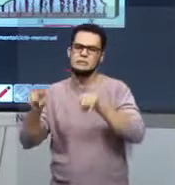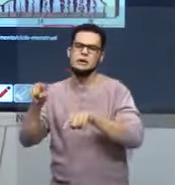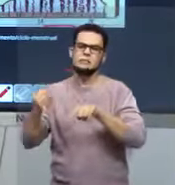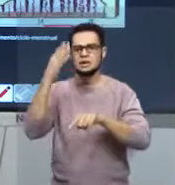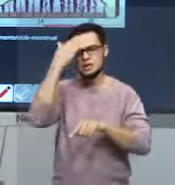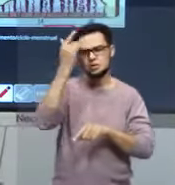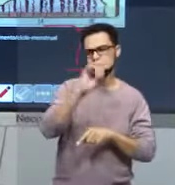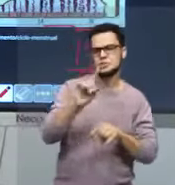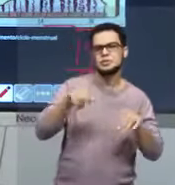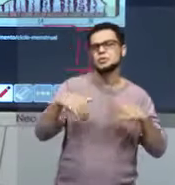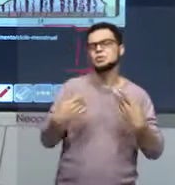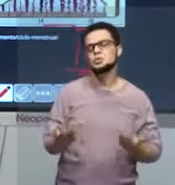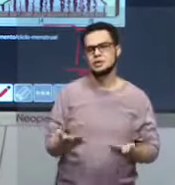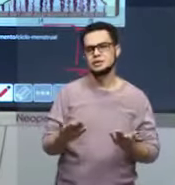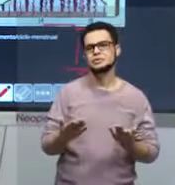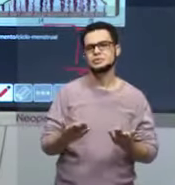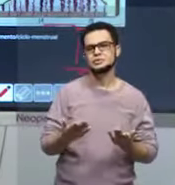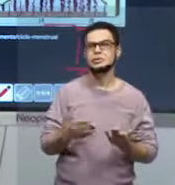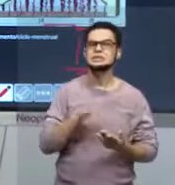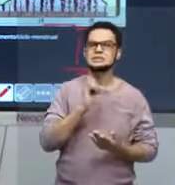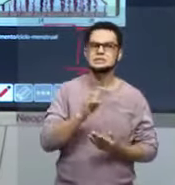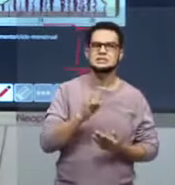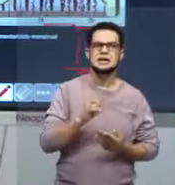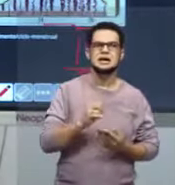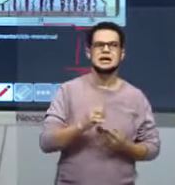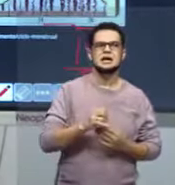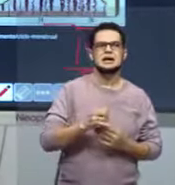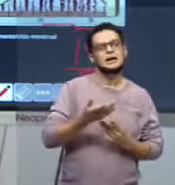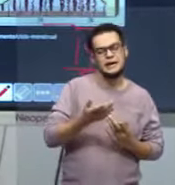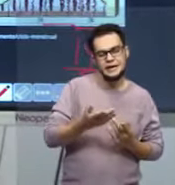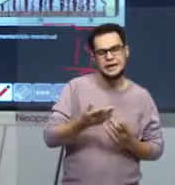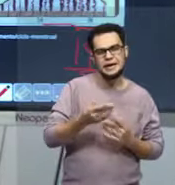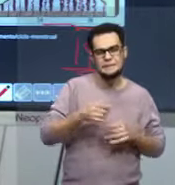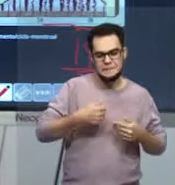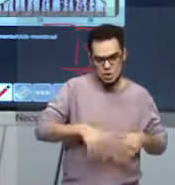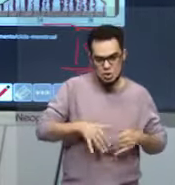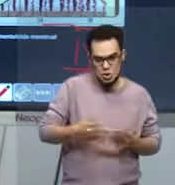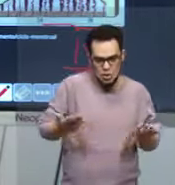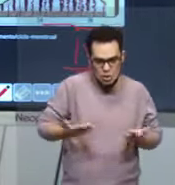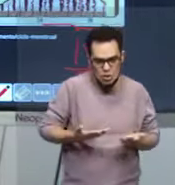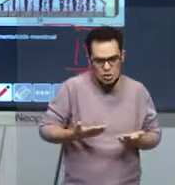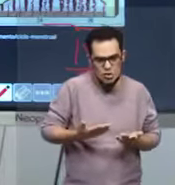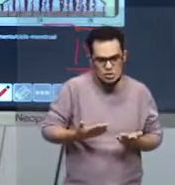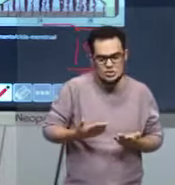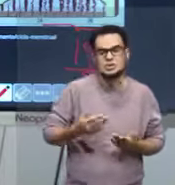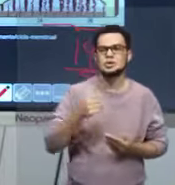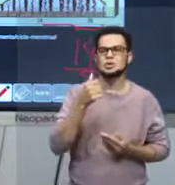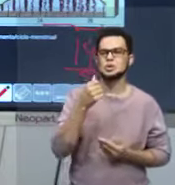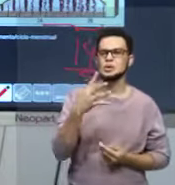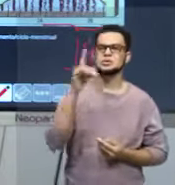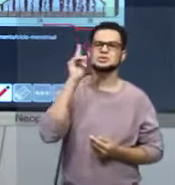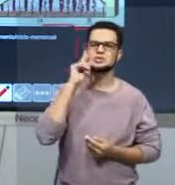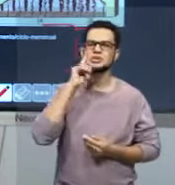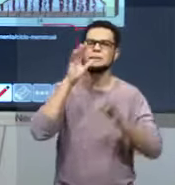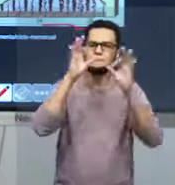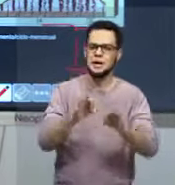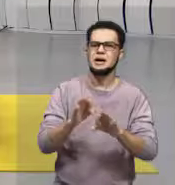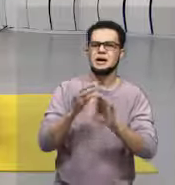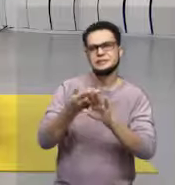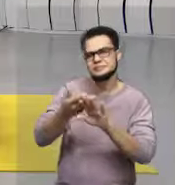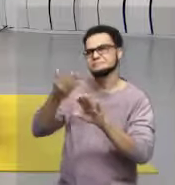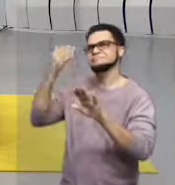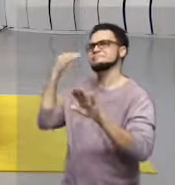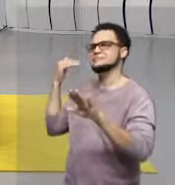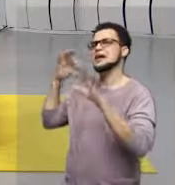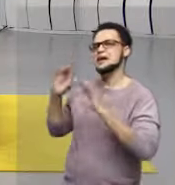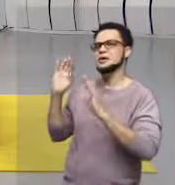ficou fértil. Ela vai ter que fazer assim, ó, menstruei hoje, 14 dias para trás, com certeza foi a minha